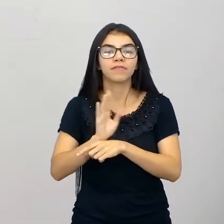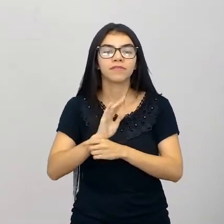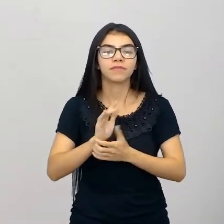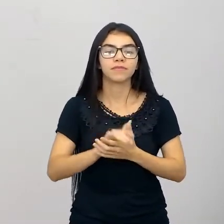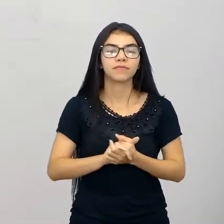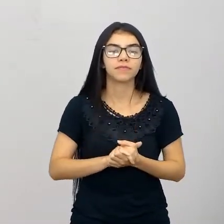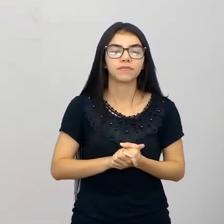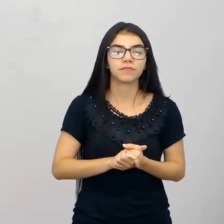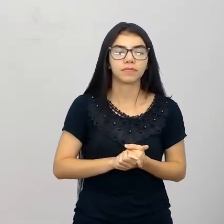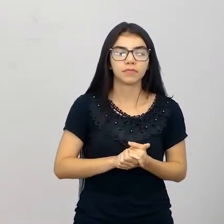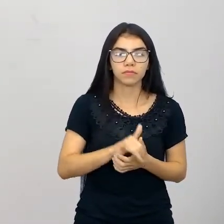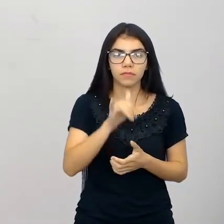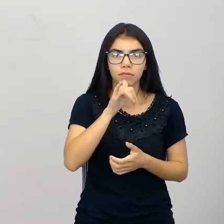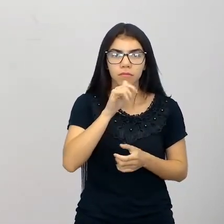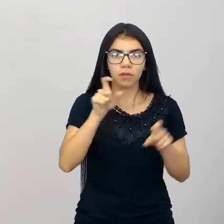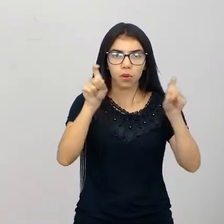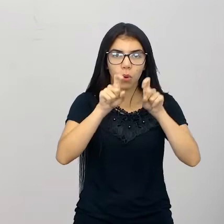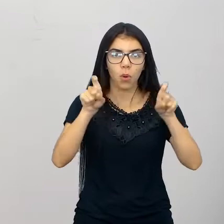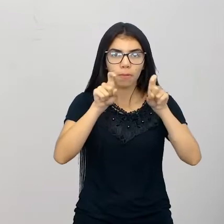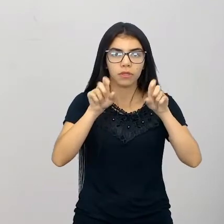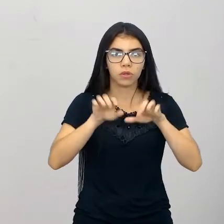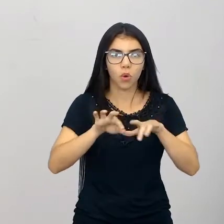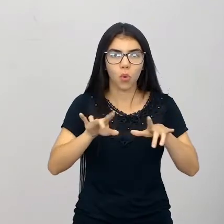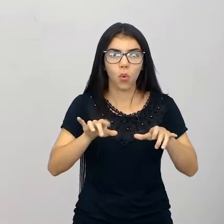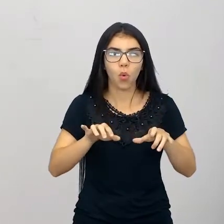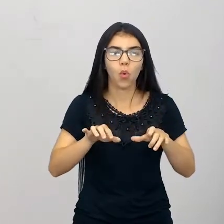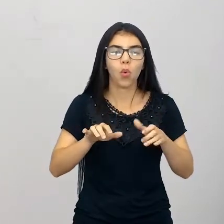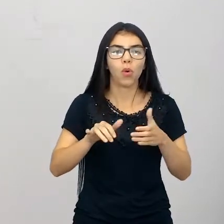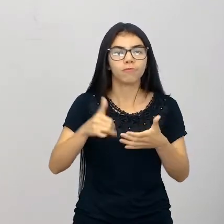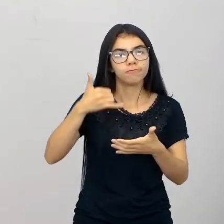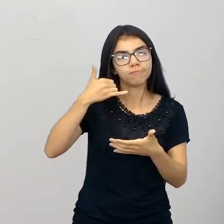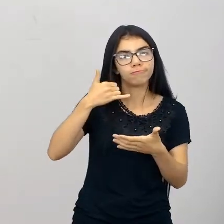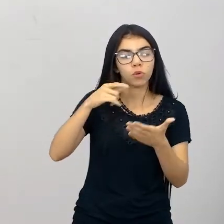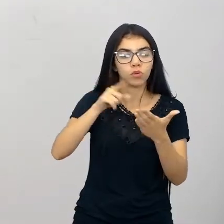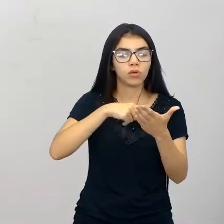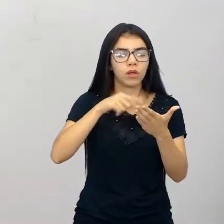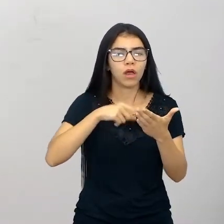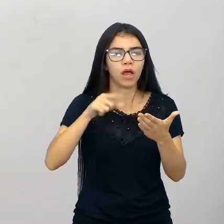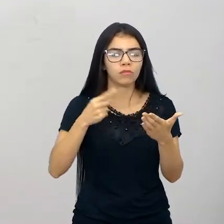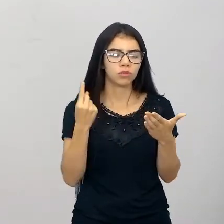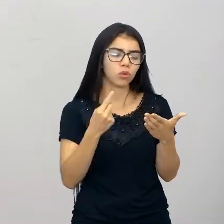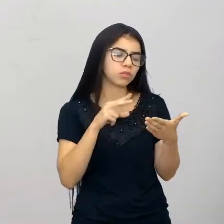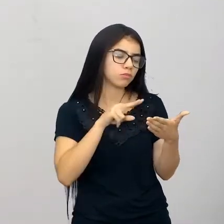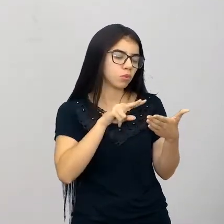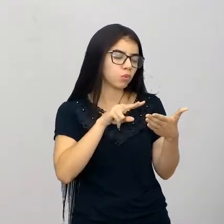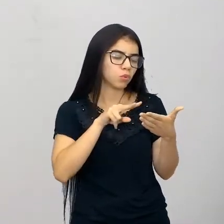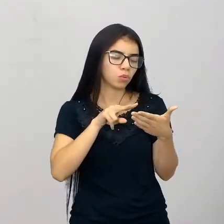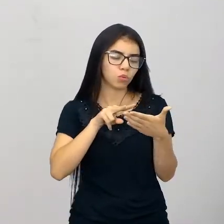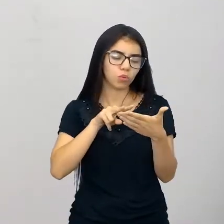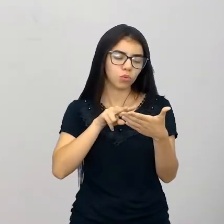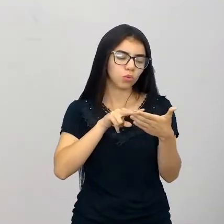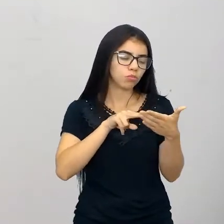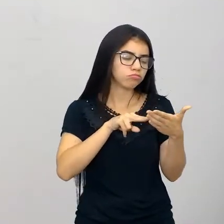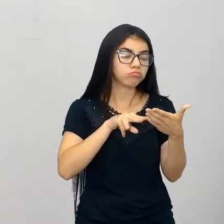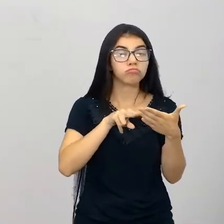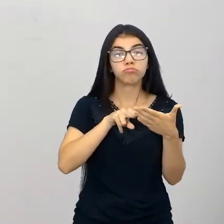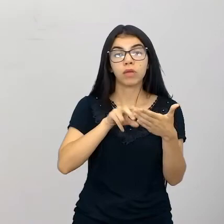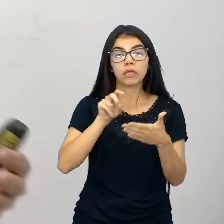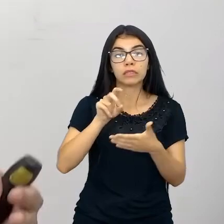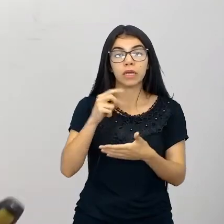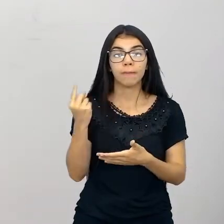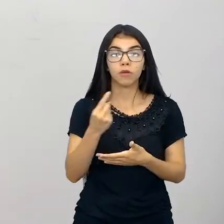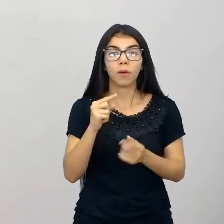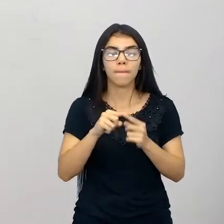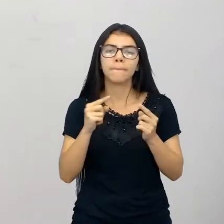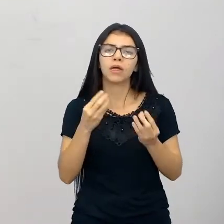o computador, liga o celular e vê na tela eu sozinho. Pô, mas como é que foi? Reflita sobre isso. Como é que foi a experiência de você assistir num